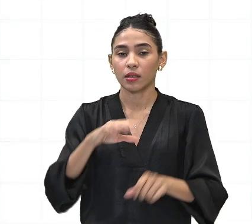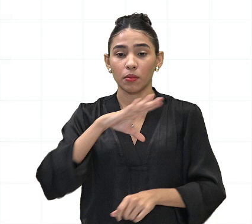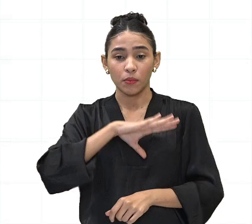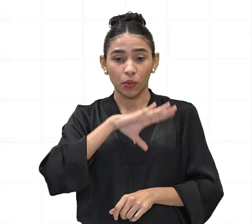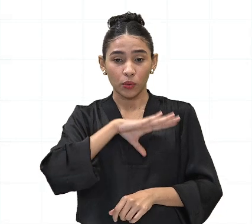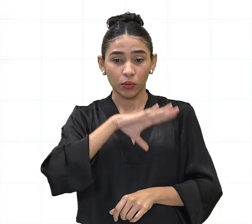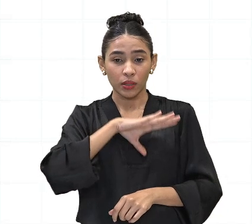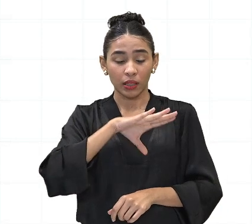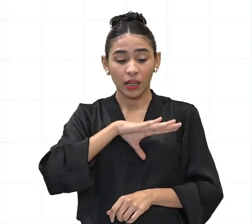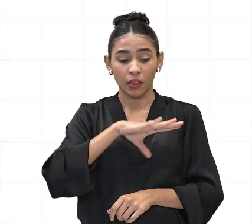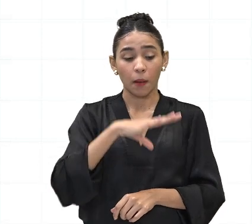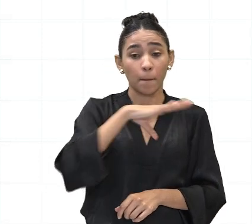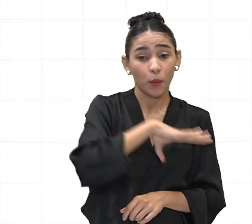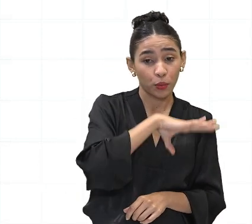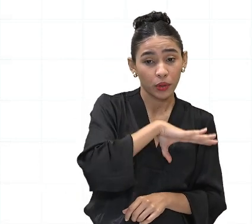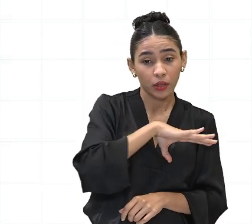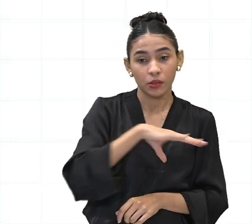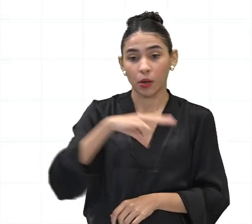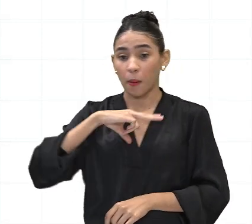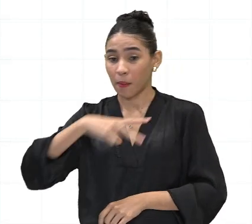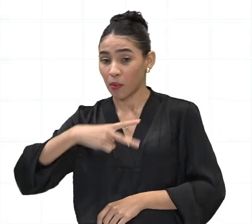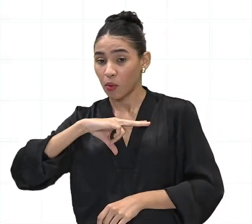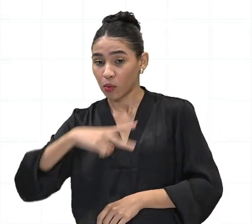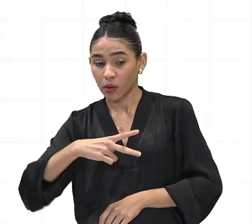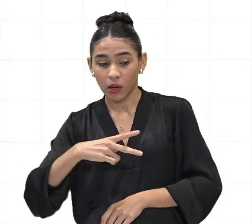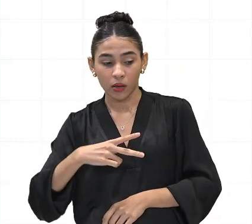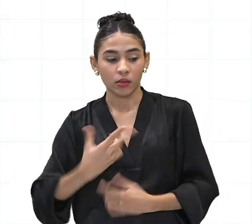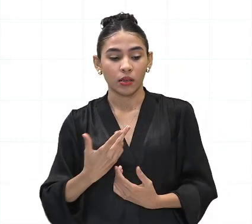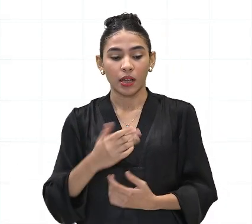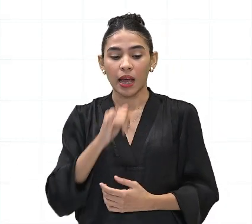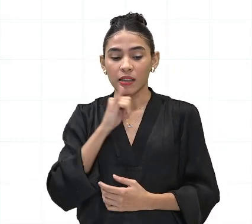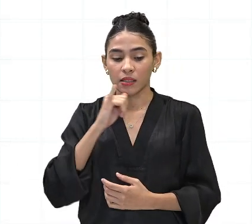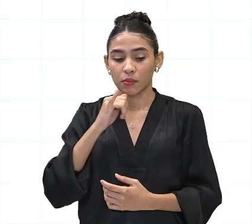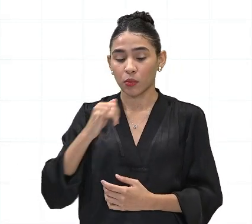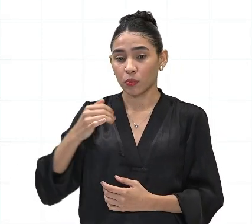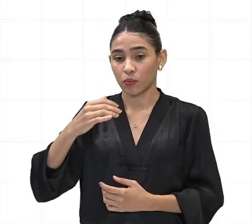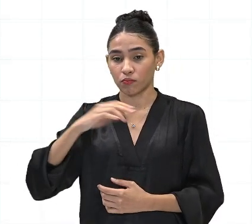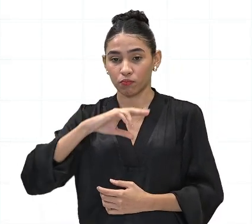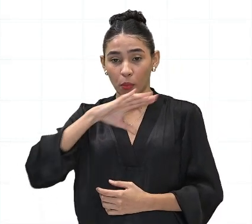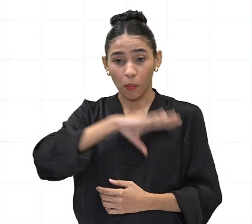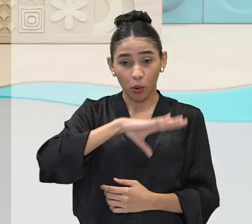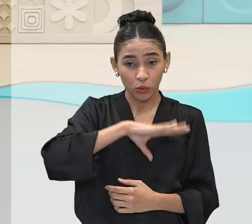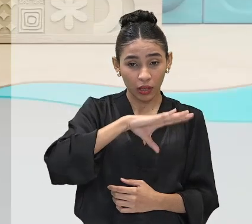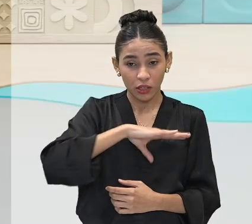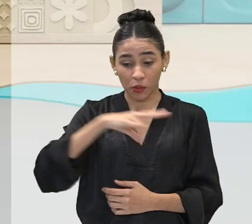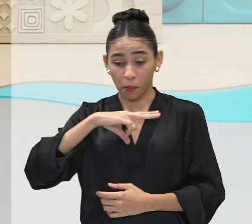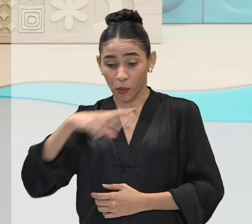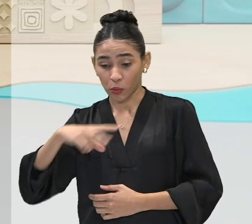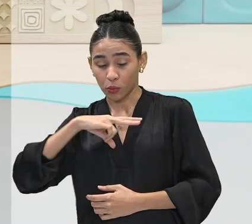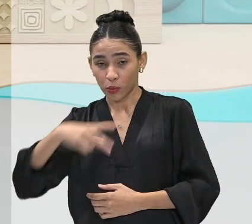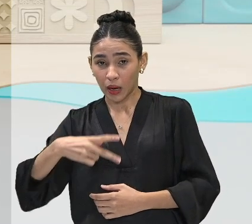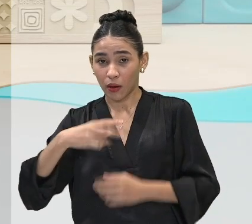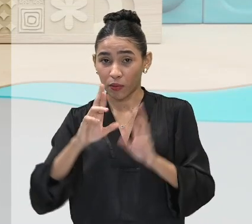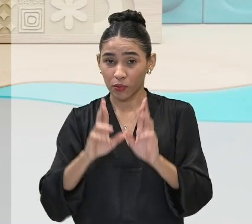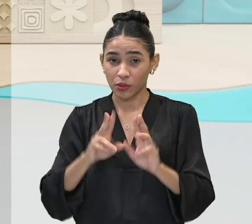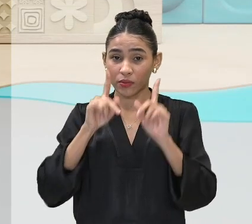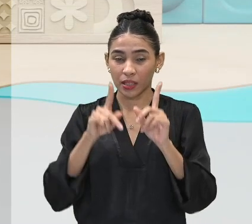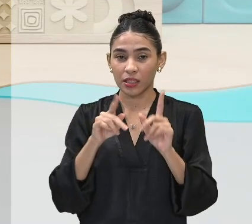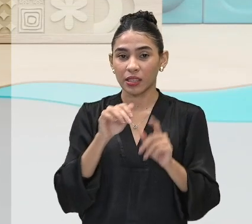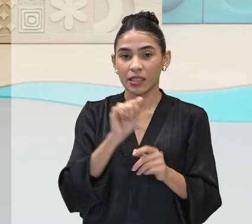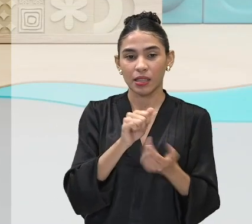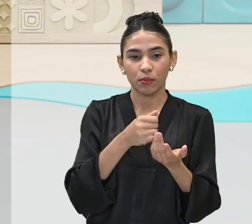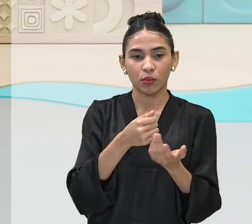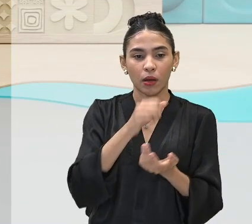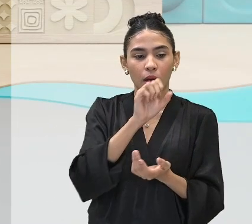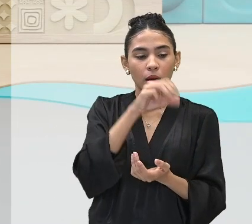de Portugal, em que os portugueses de Portugal, sim, traduzem mouse para rato. Já no Brasil isso não ocorre. Então também há